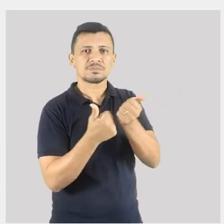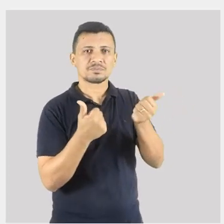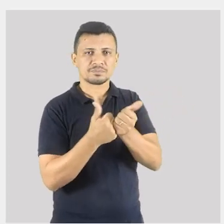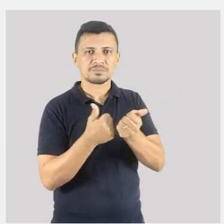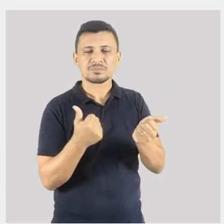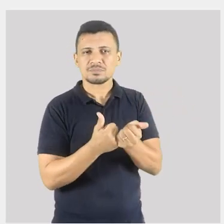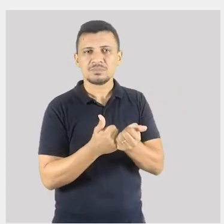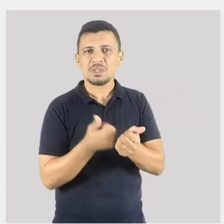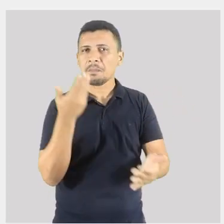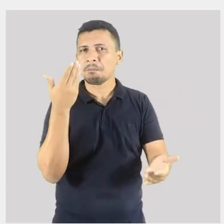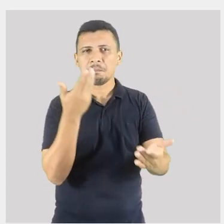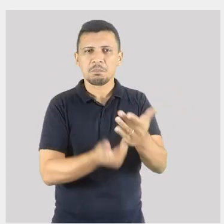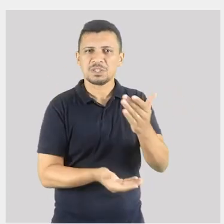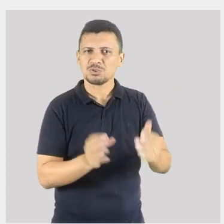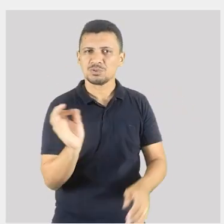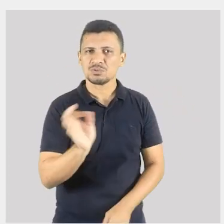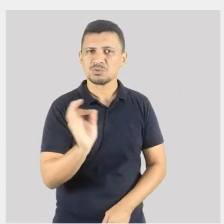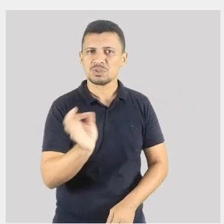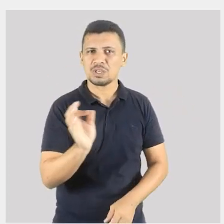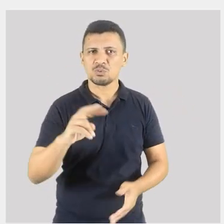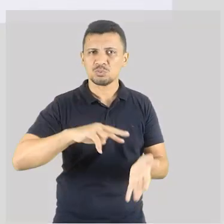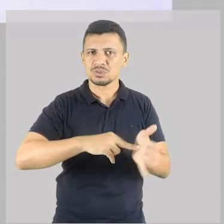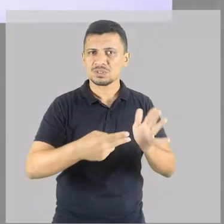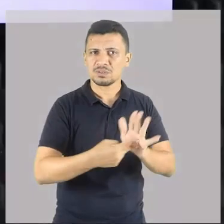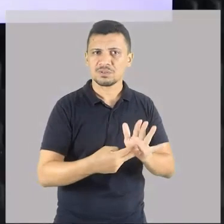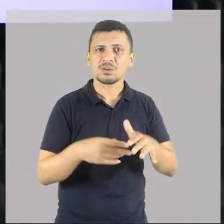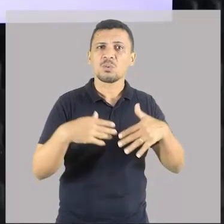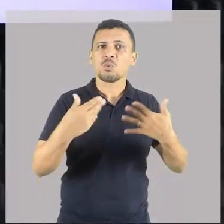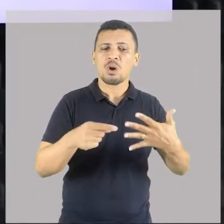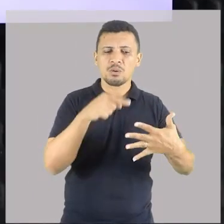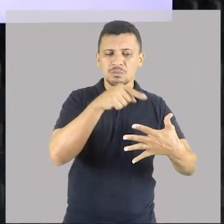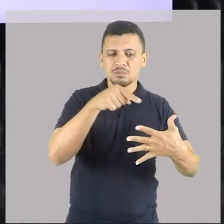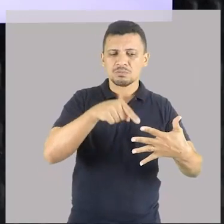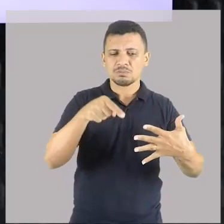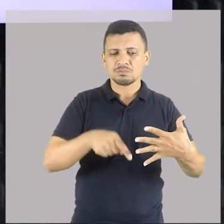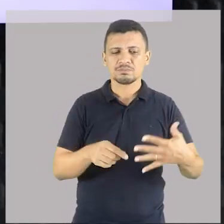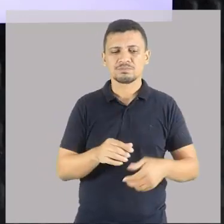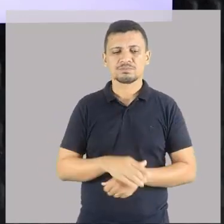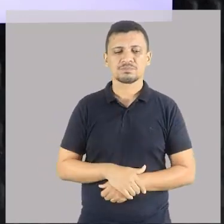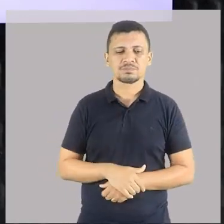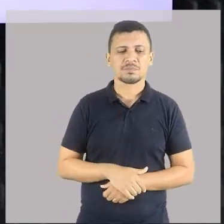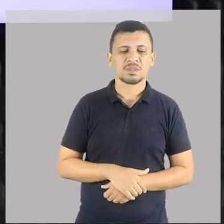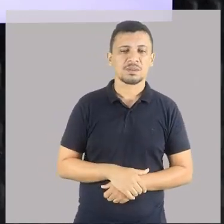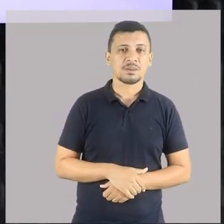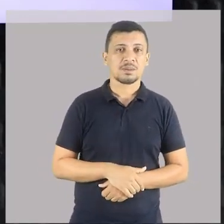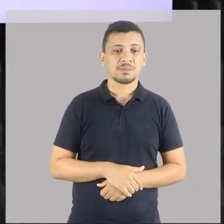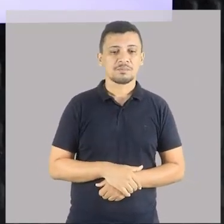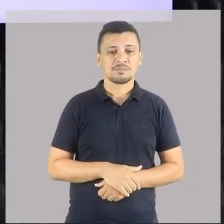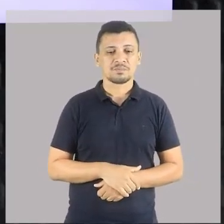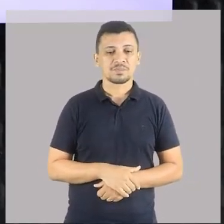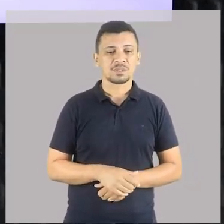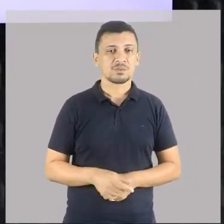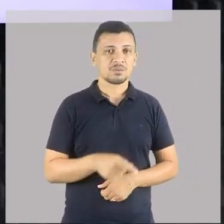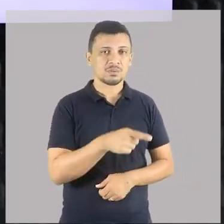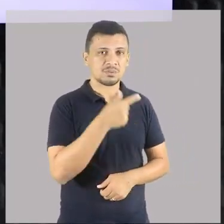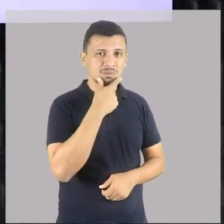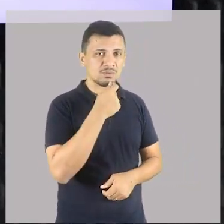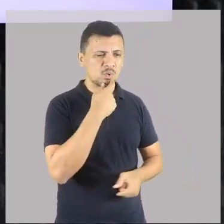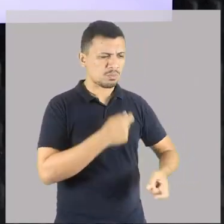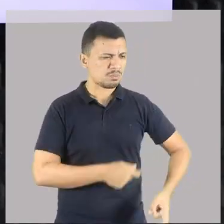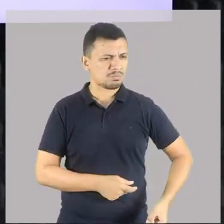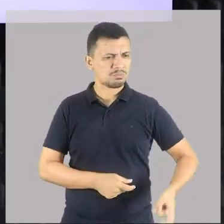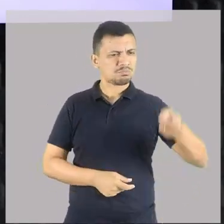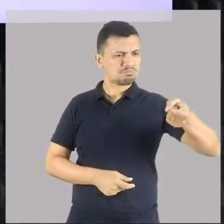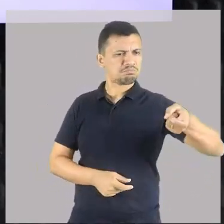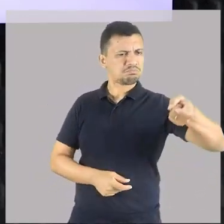sem prejuízo do seu significado por, olha aí, ó, atentem, empunhou no